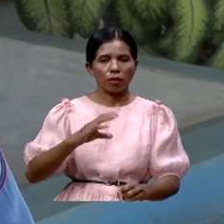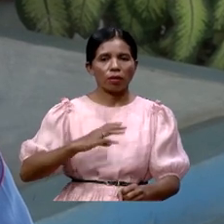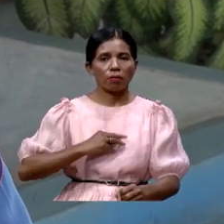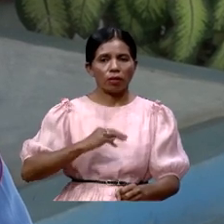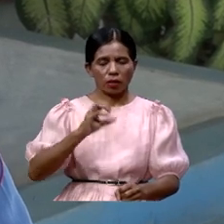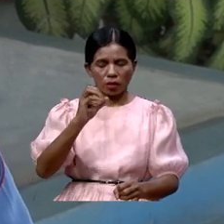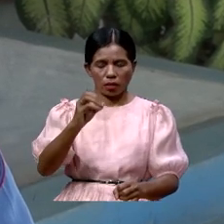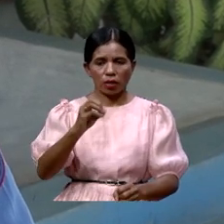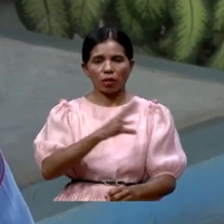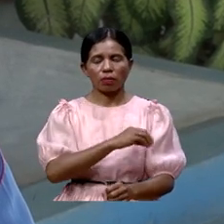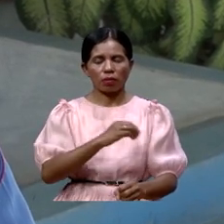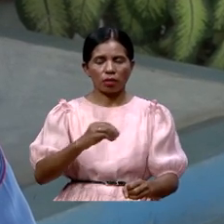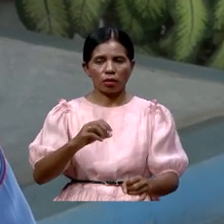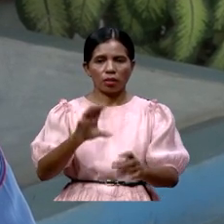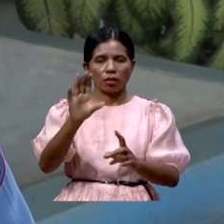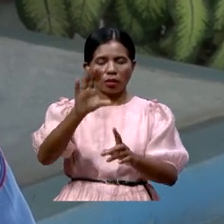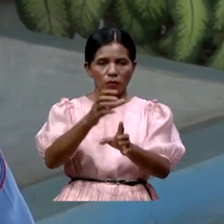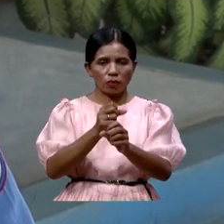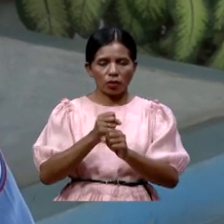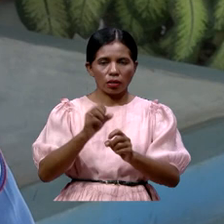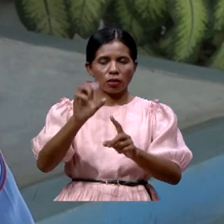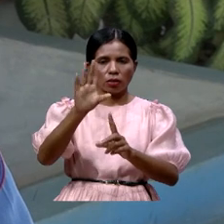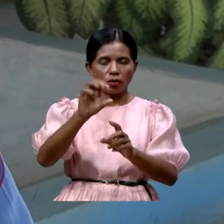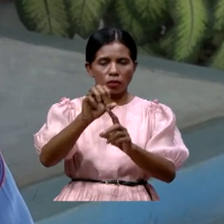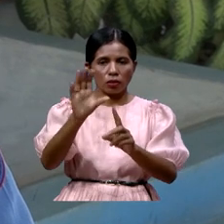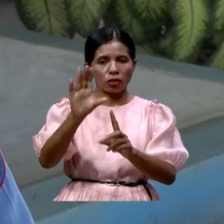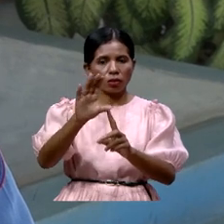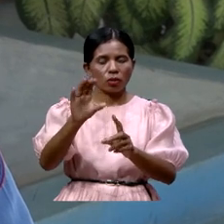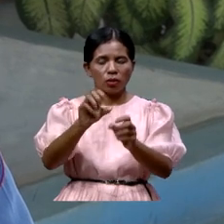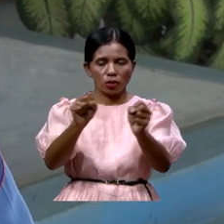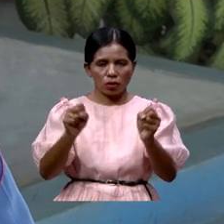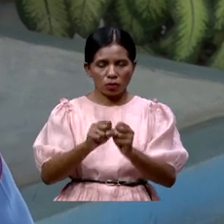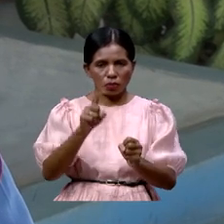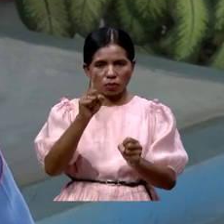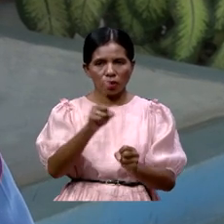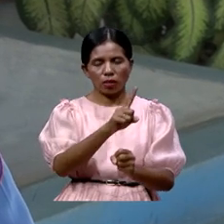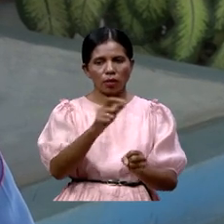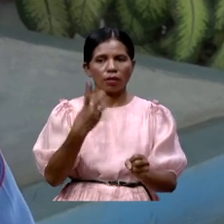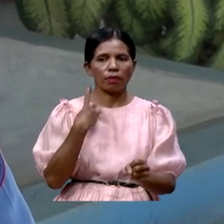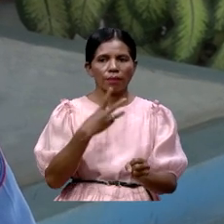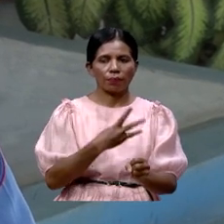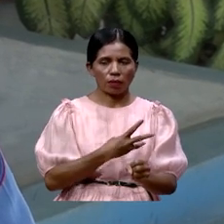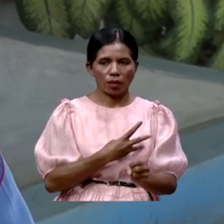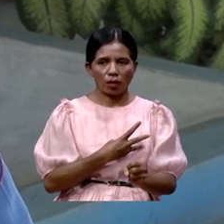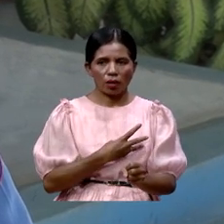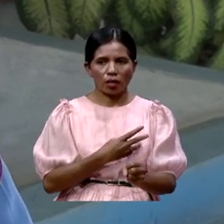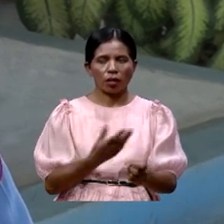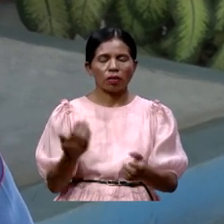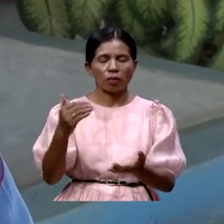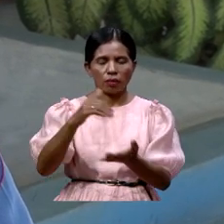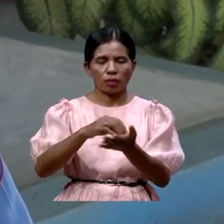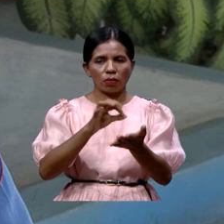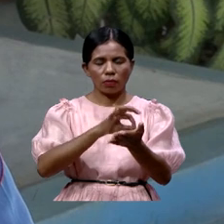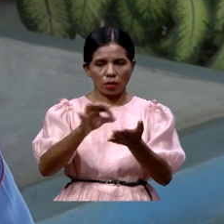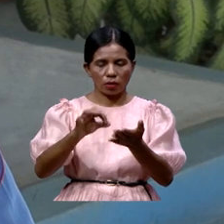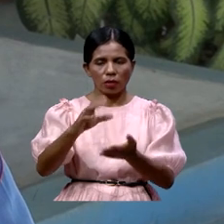ita futi suku ididida. E a suco nen, e da nemaca, etapa primeiro, e tá a tu retrenamento com a formação